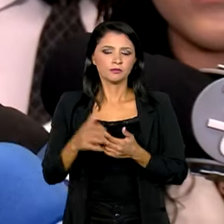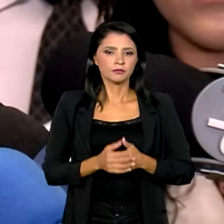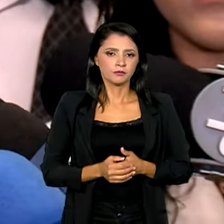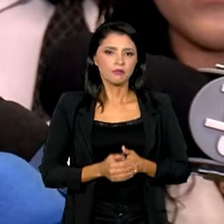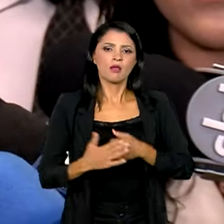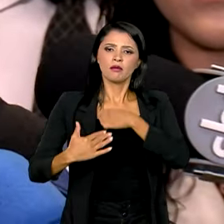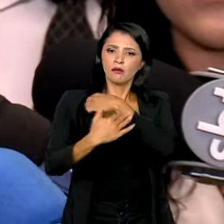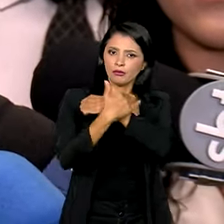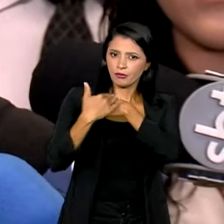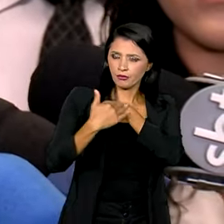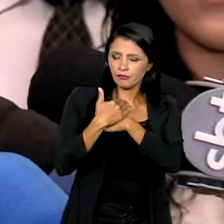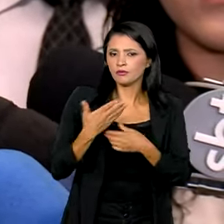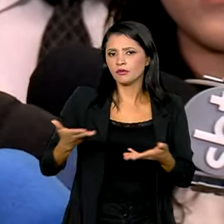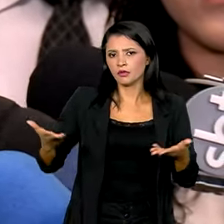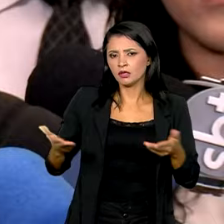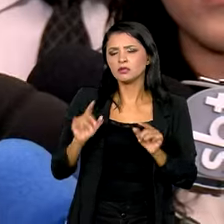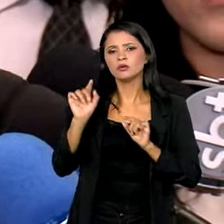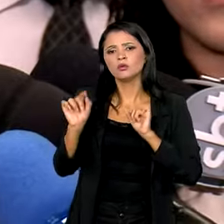dessa conversa